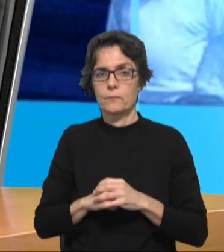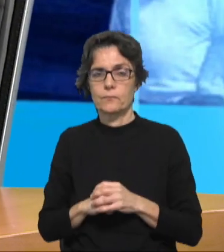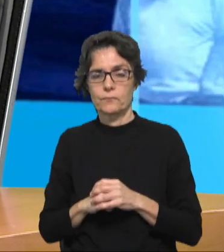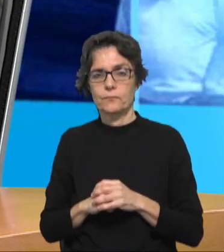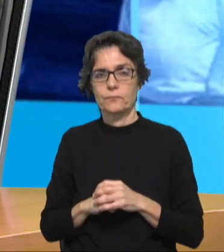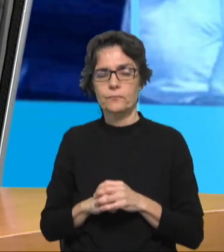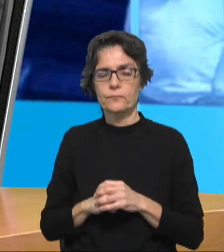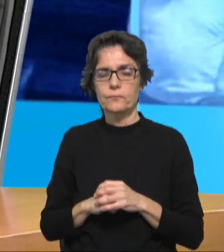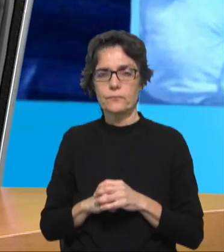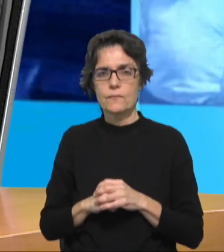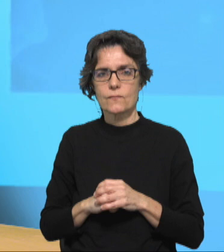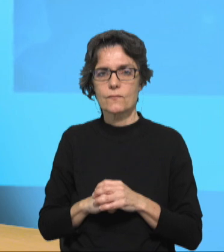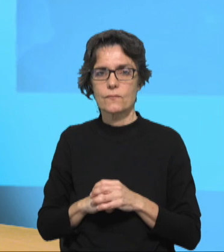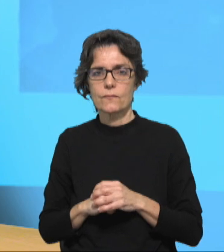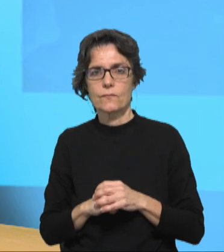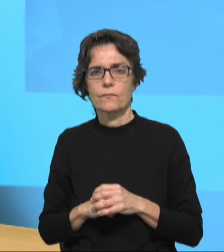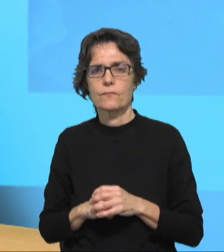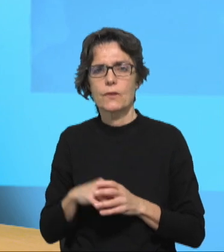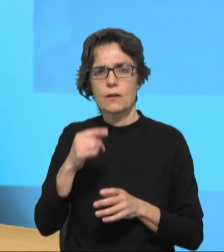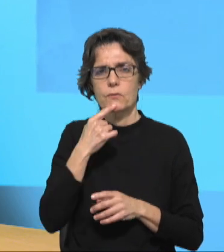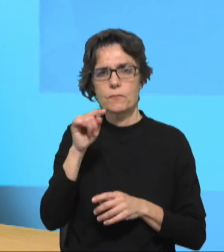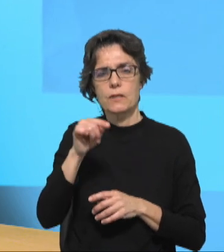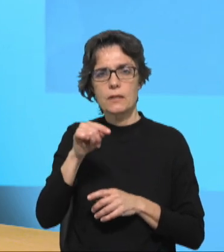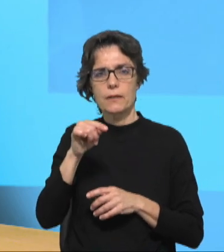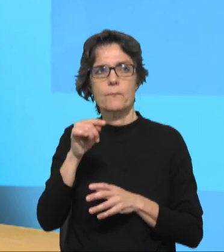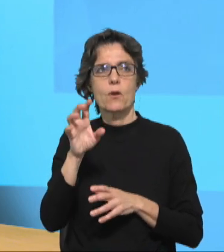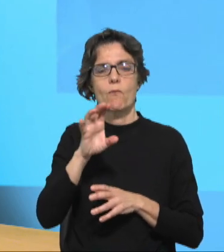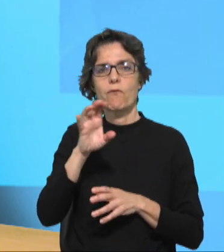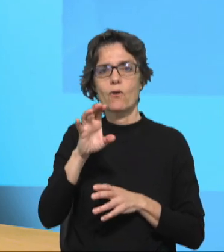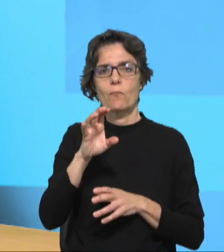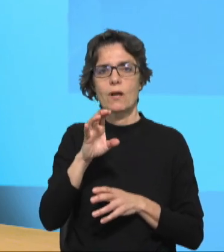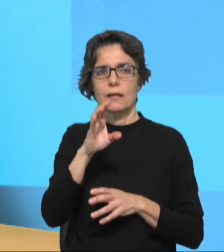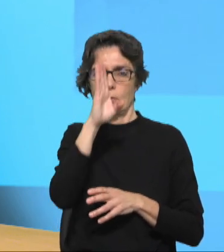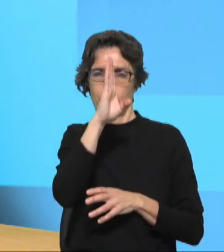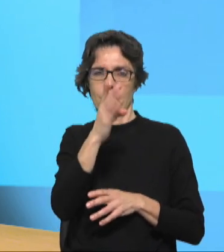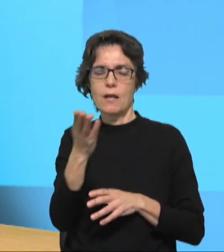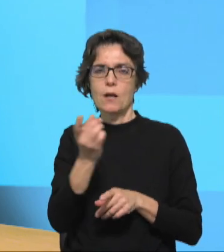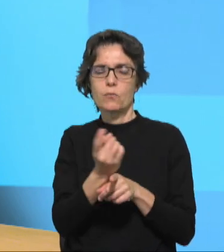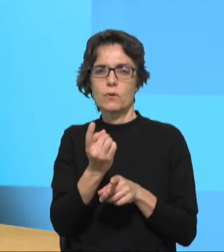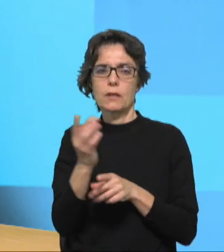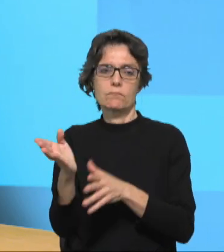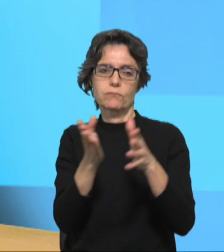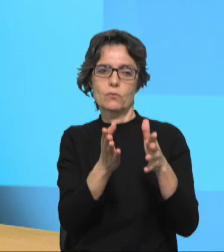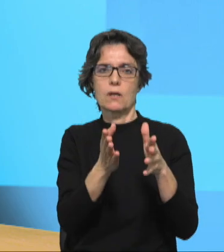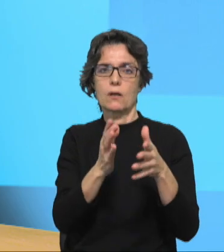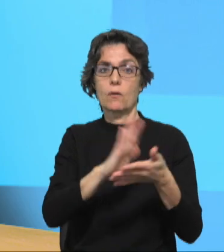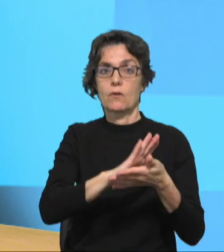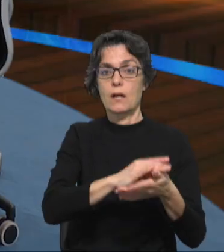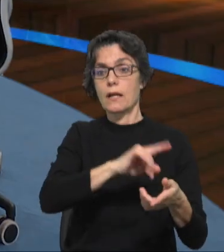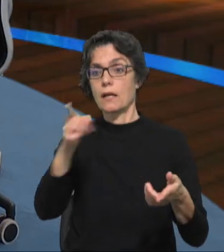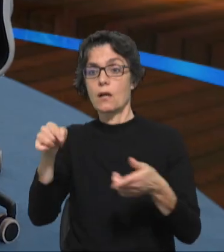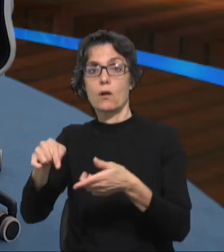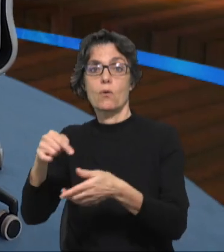missão. Percebe-se uma linha de fidelidade, ao fim e ao cabo, entre o primeiro editorial e a atualidade, não